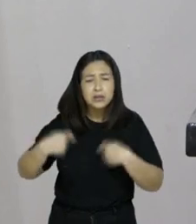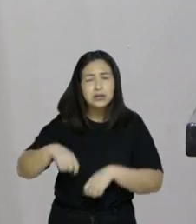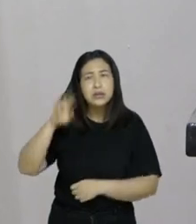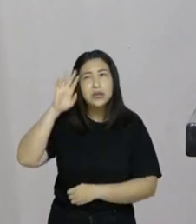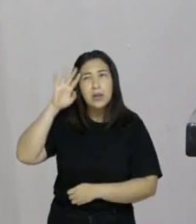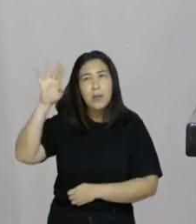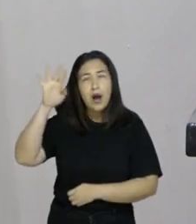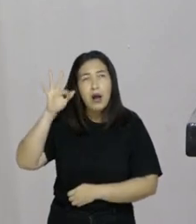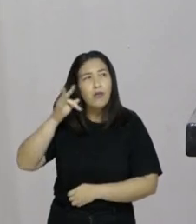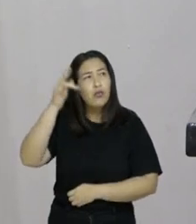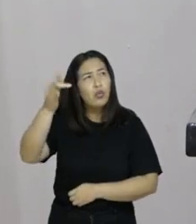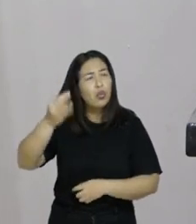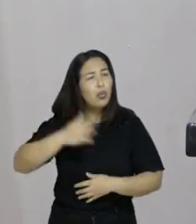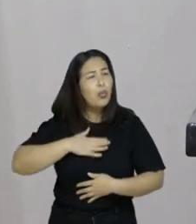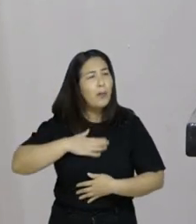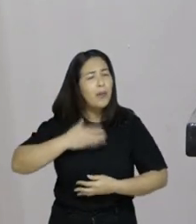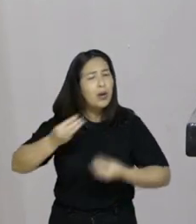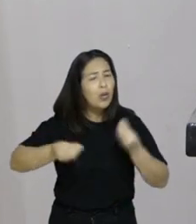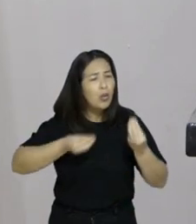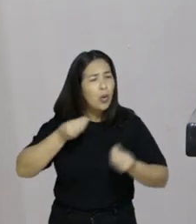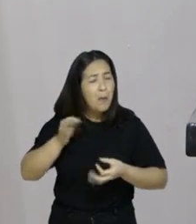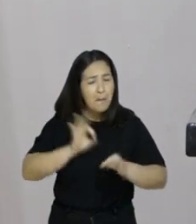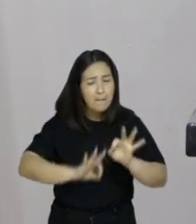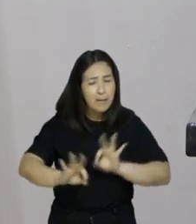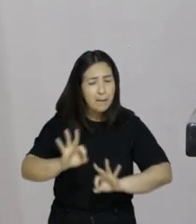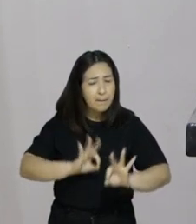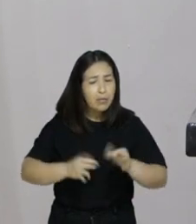se preparar.